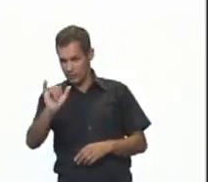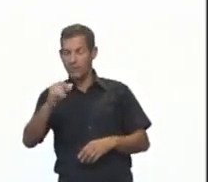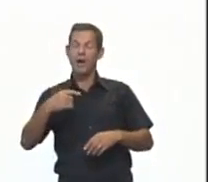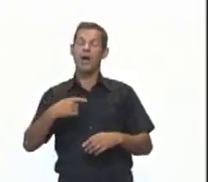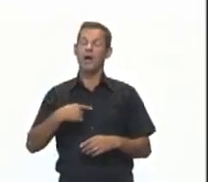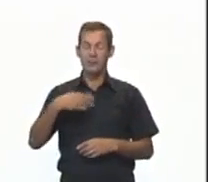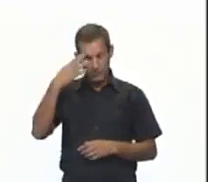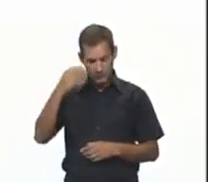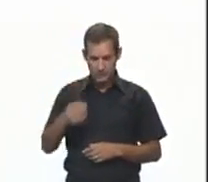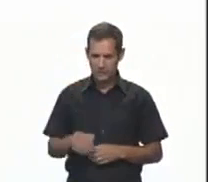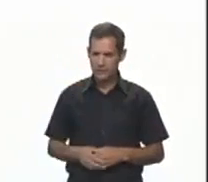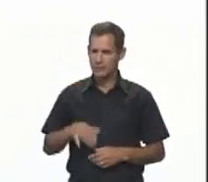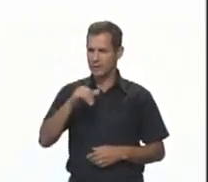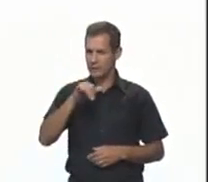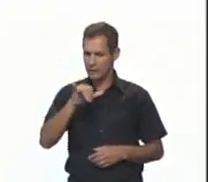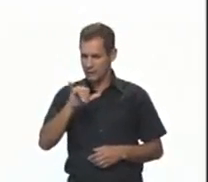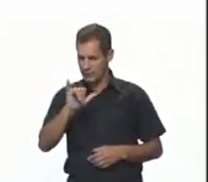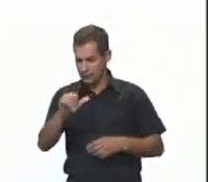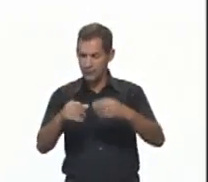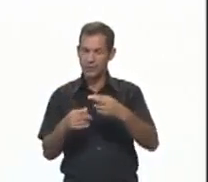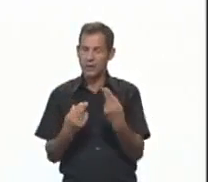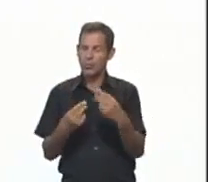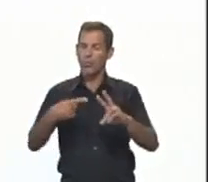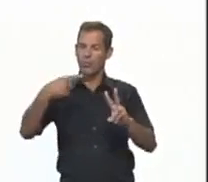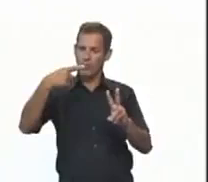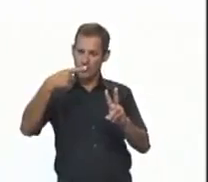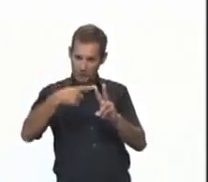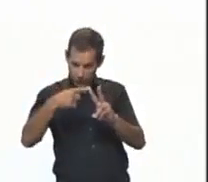raiz quadrada de